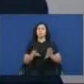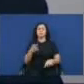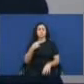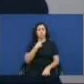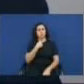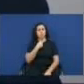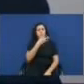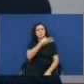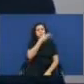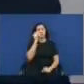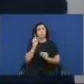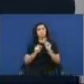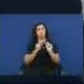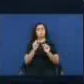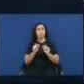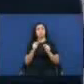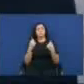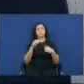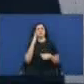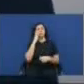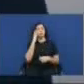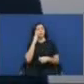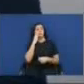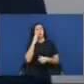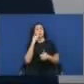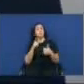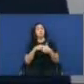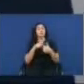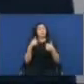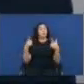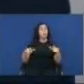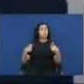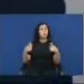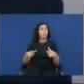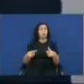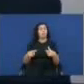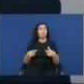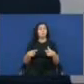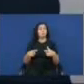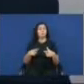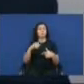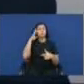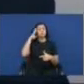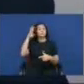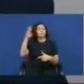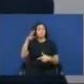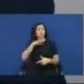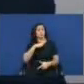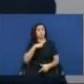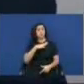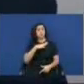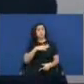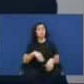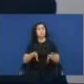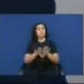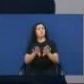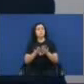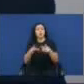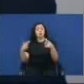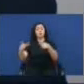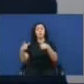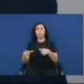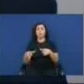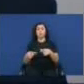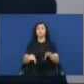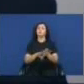podemos nós temos que saber distinguir o local do guarda municipal, do segurança municipal, aonde que ele tem